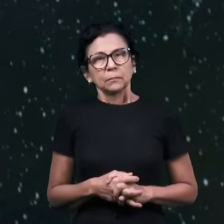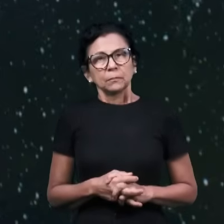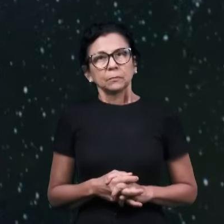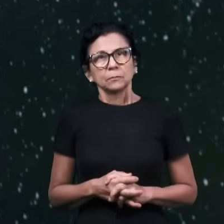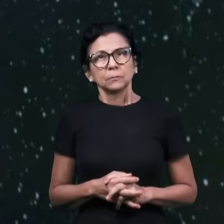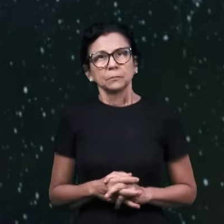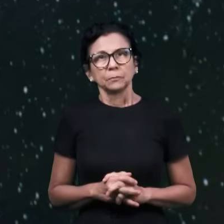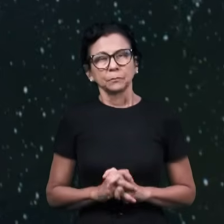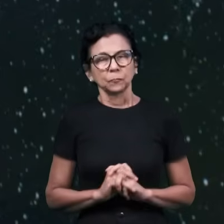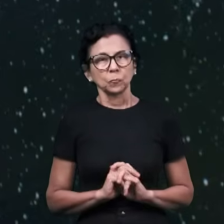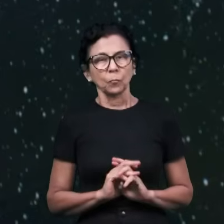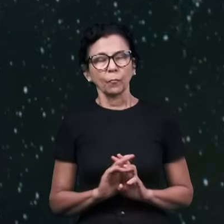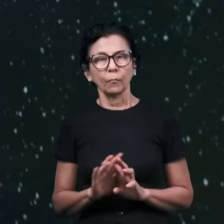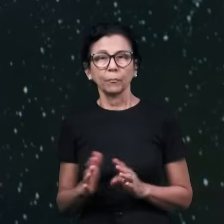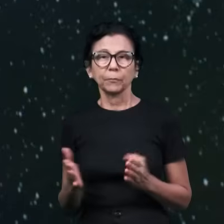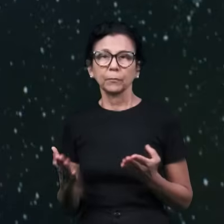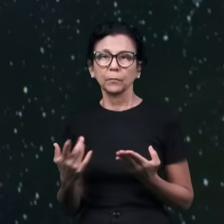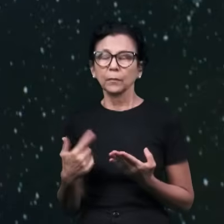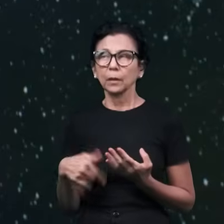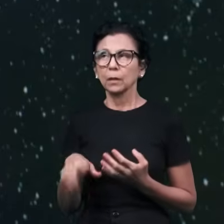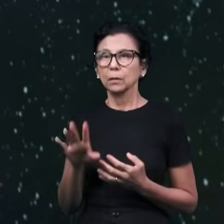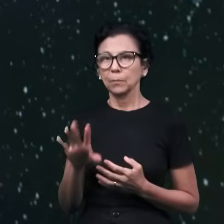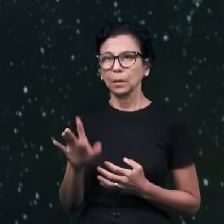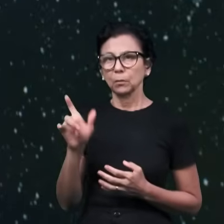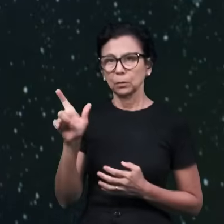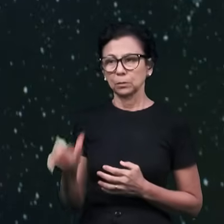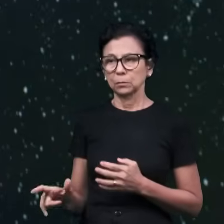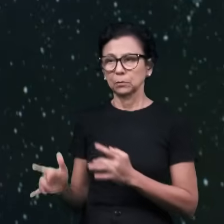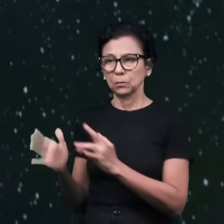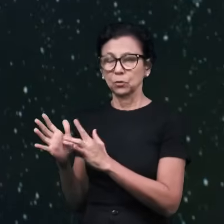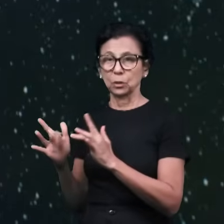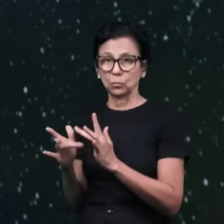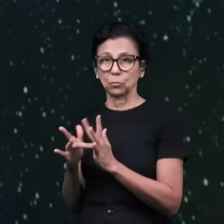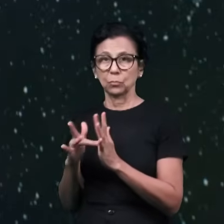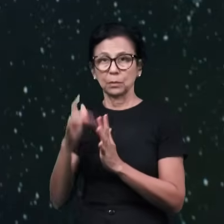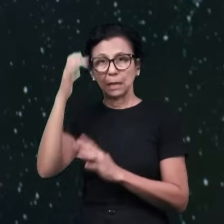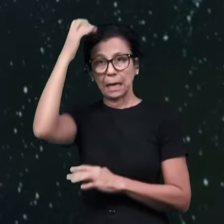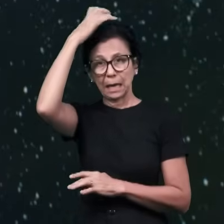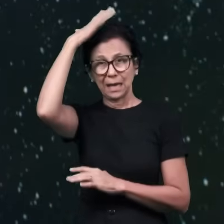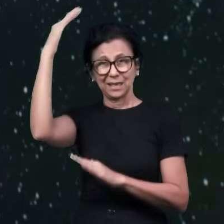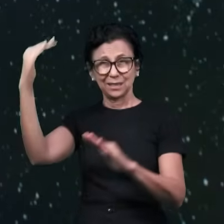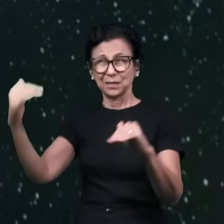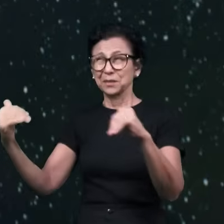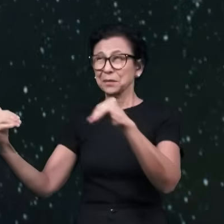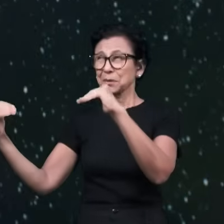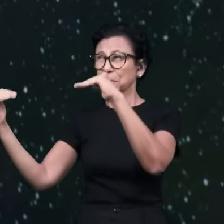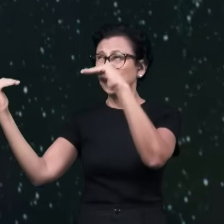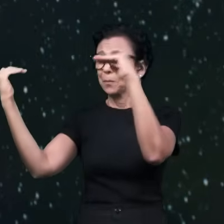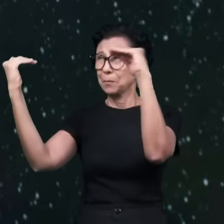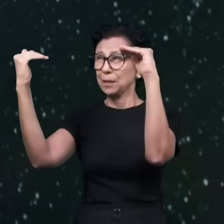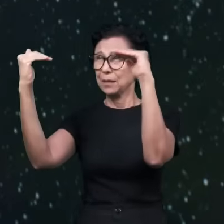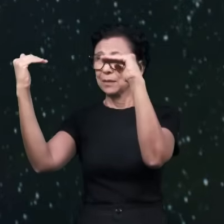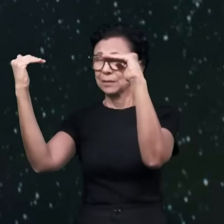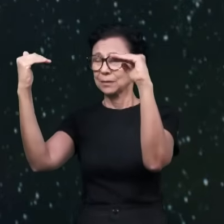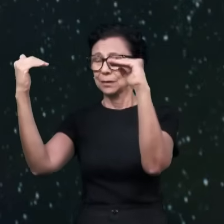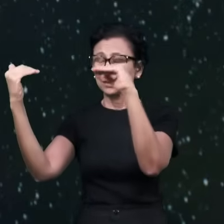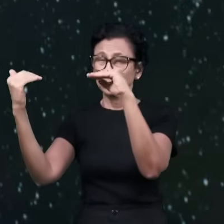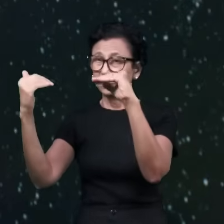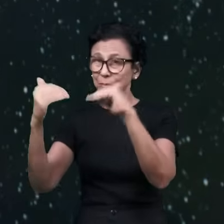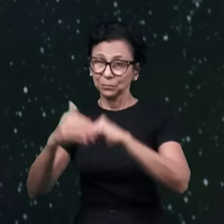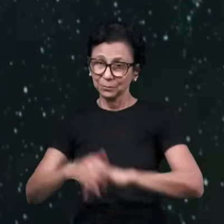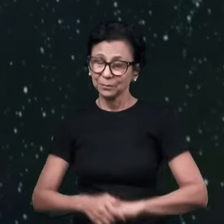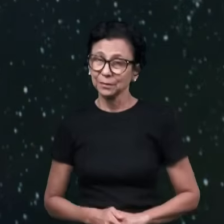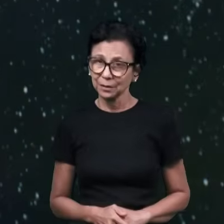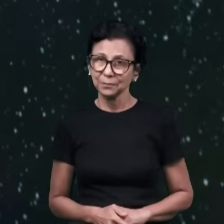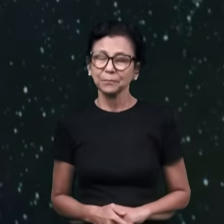coroa sobre, falando do Senhor Jesus, ele como Rei dos Reis, e que nos é dada, Paulo fala,